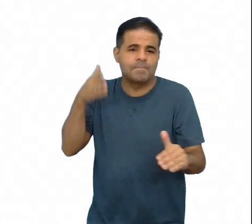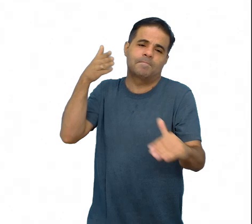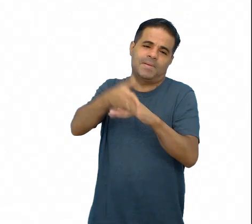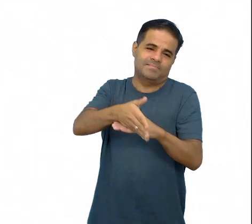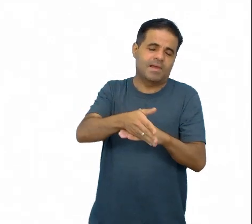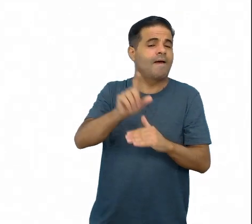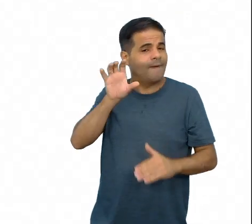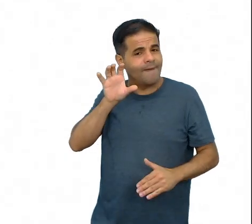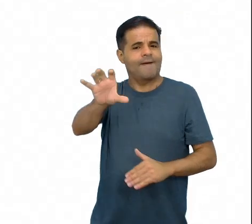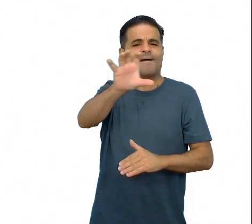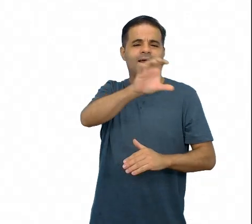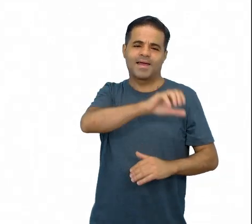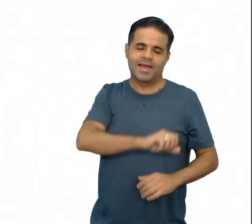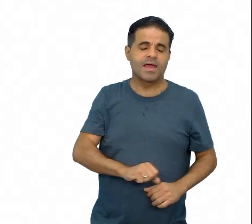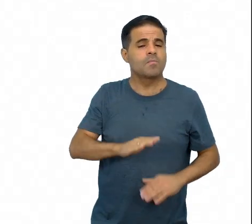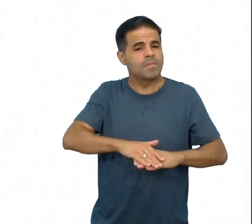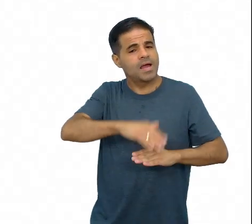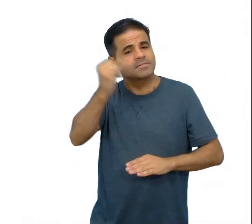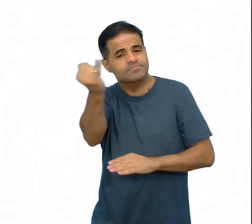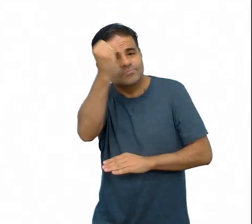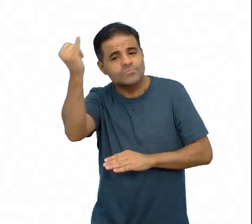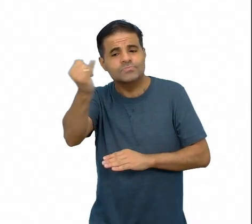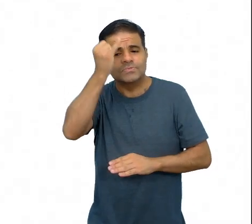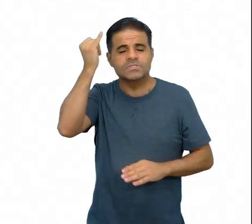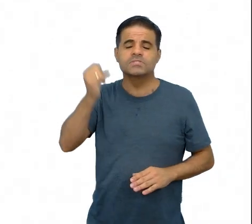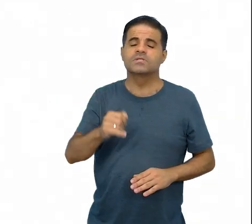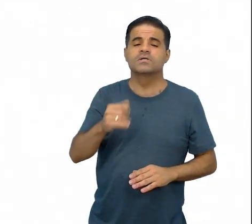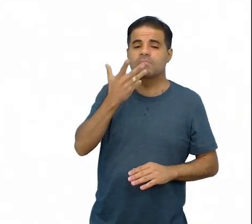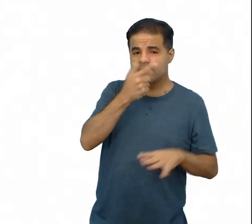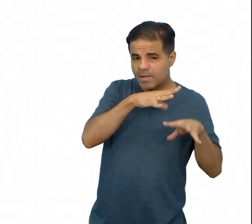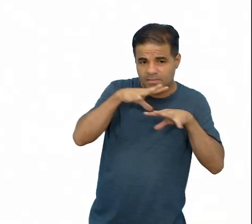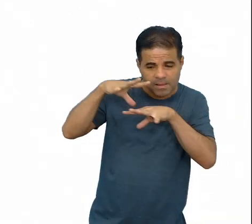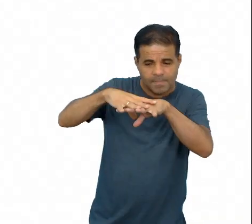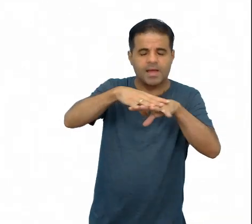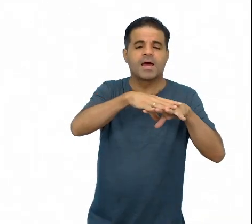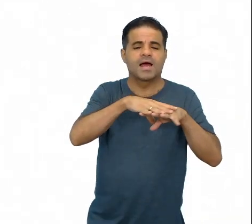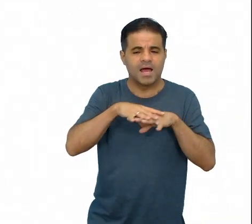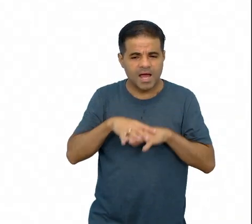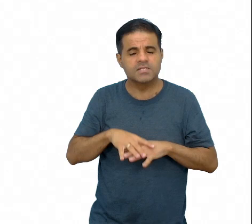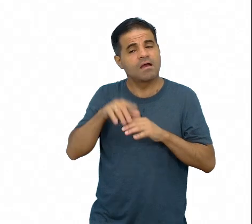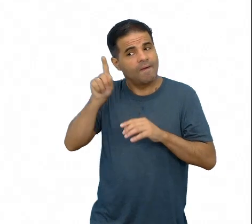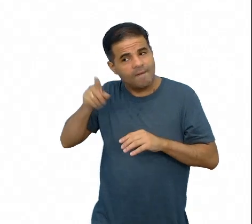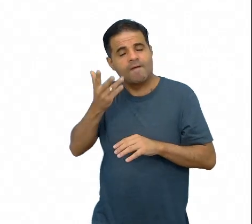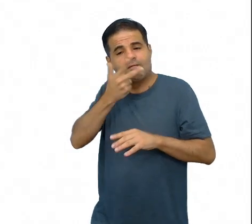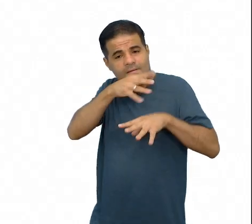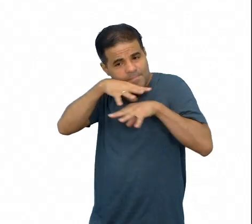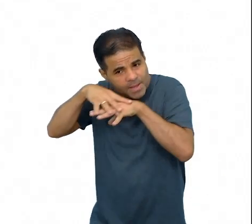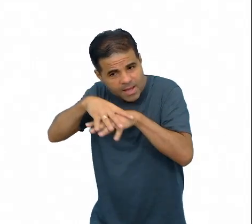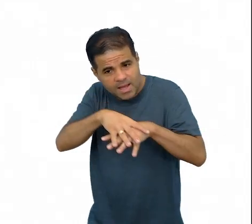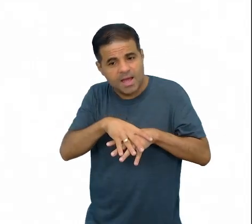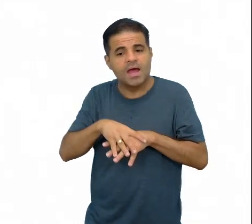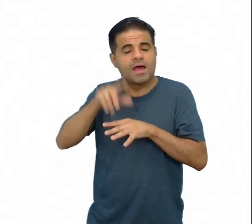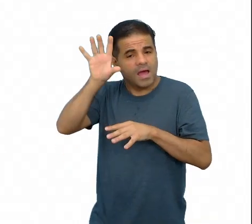que isso que é o mais importante, né, para a matemática, né, que a matemática,